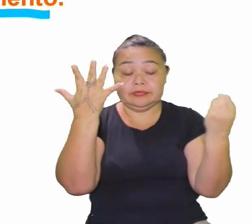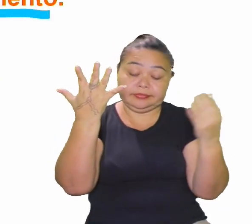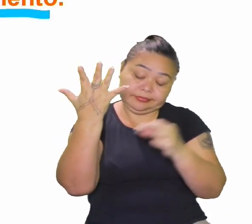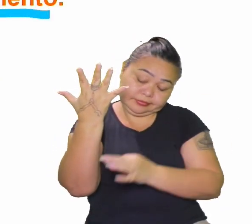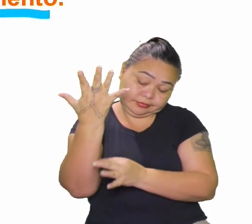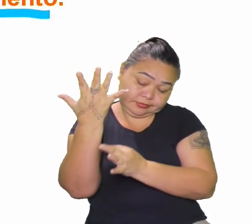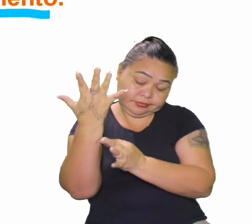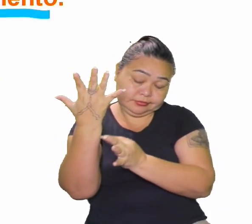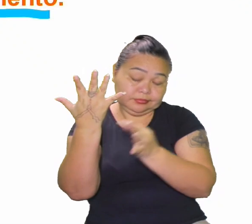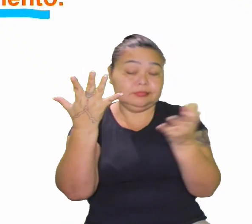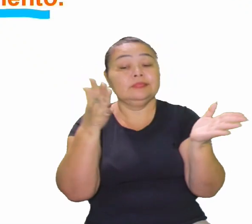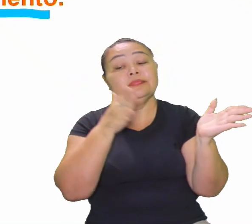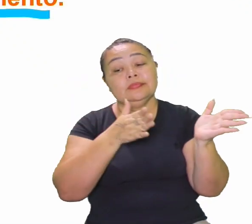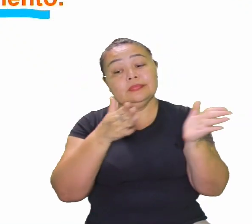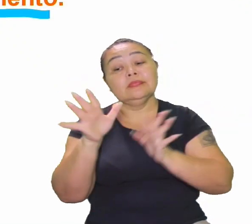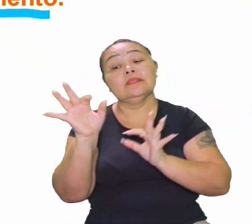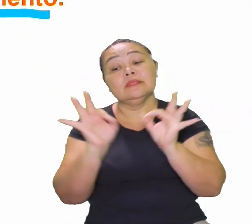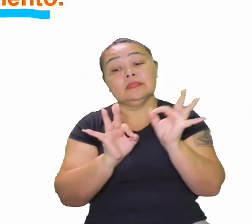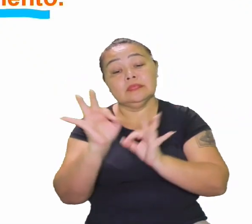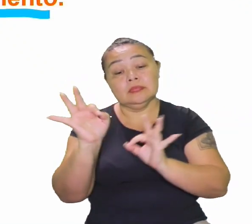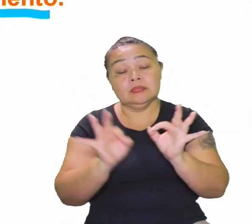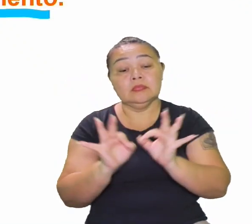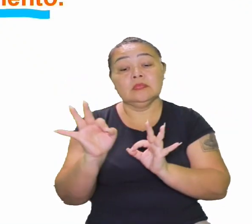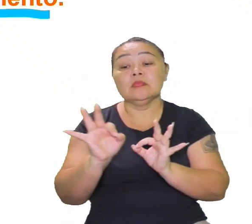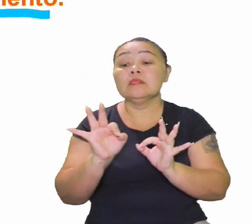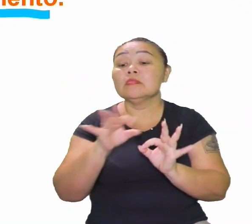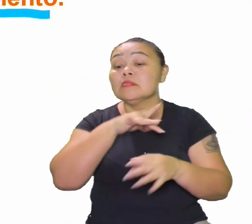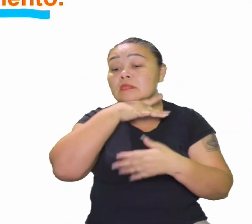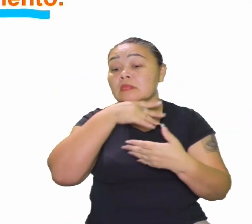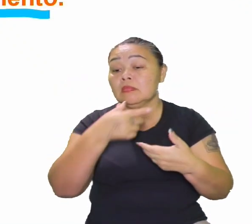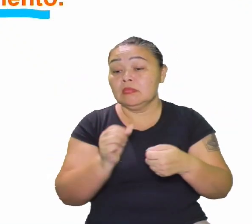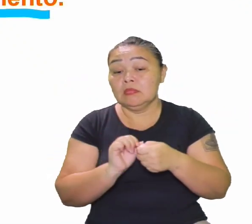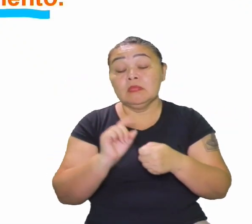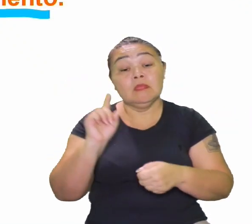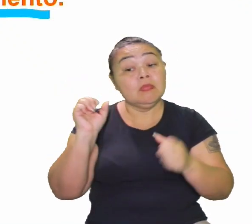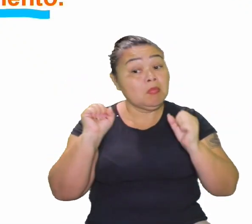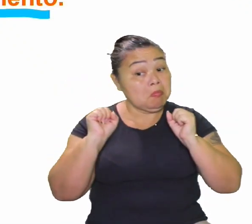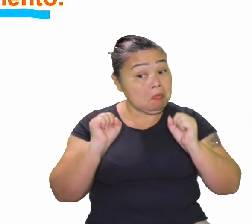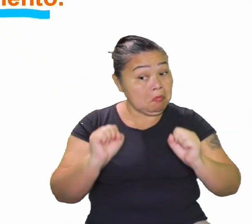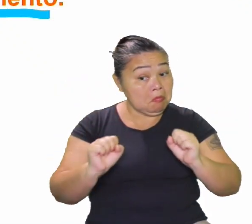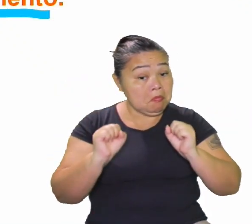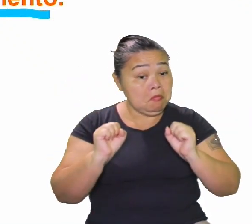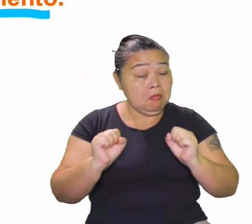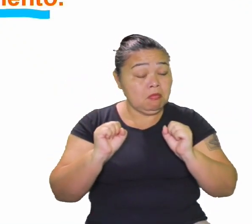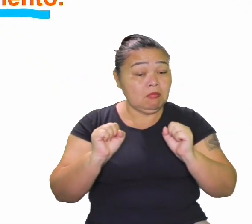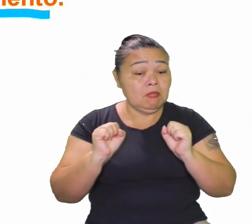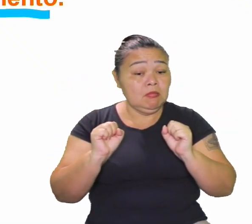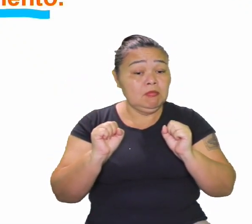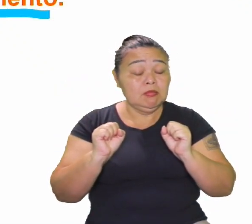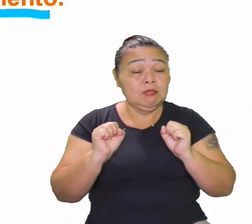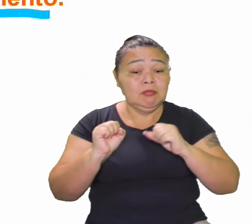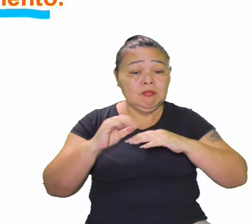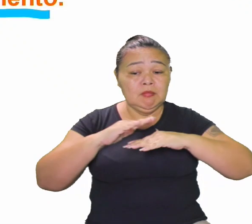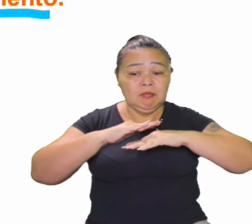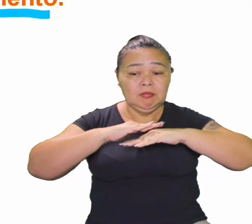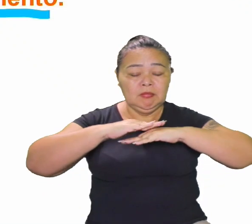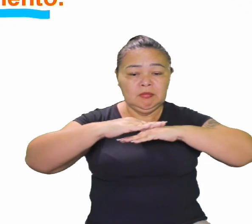são organismos, né? São animais que podem estar agindo